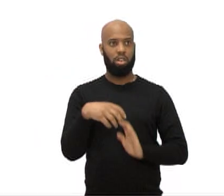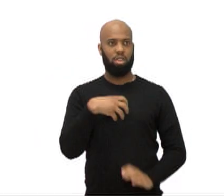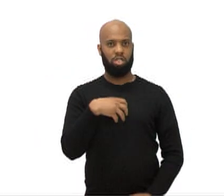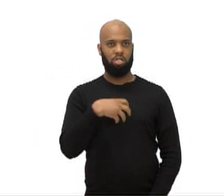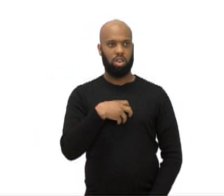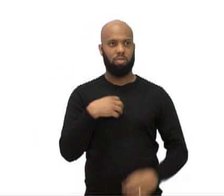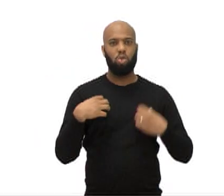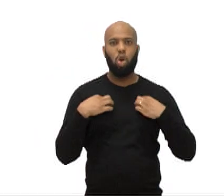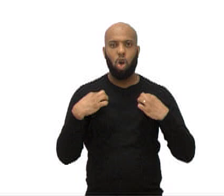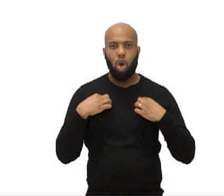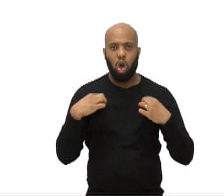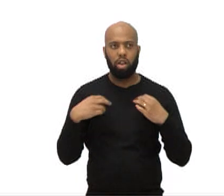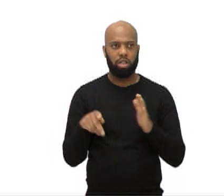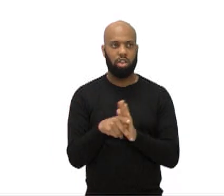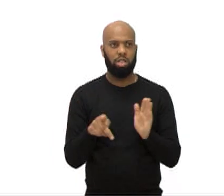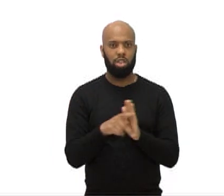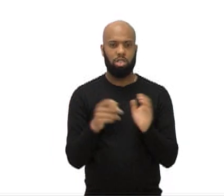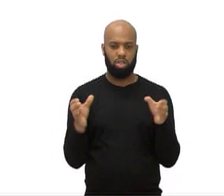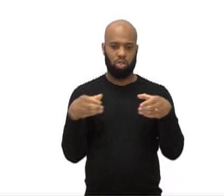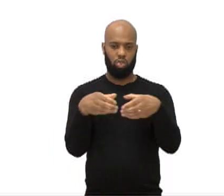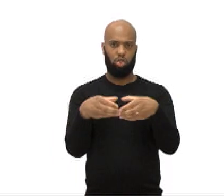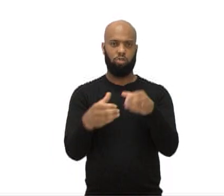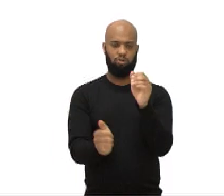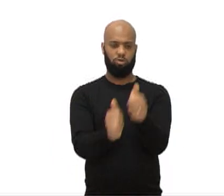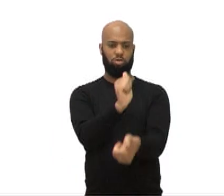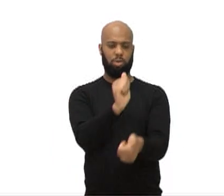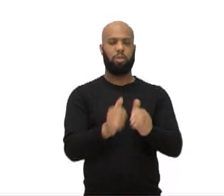camisa, desse time de futebol.